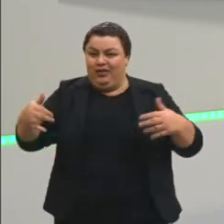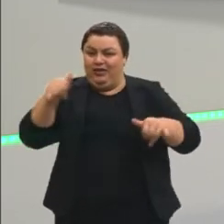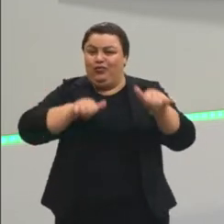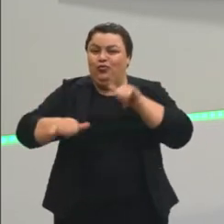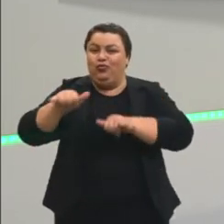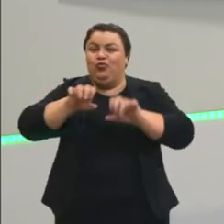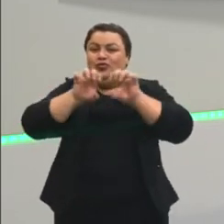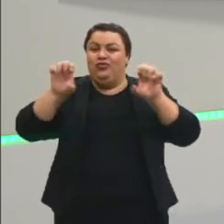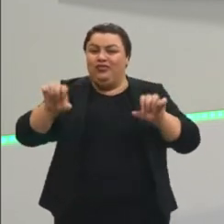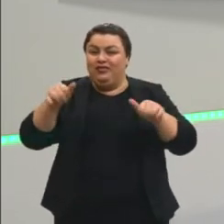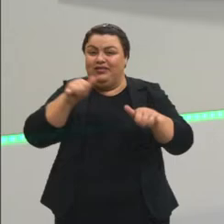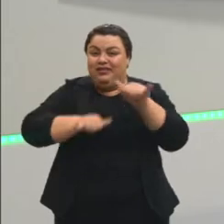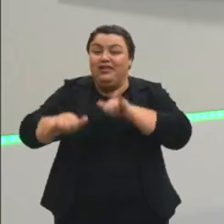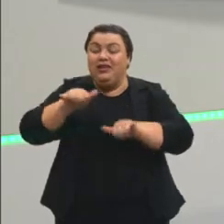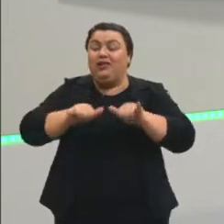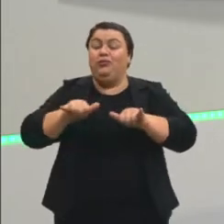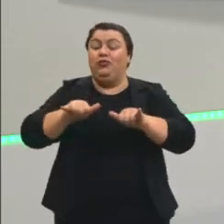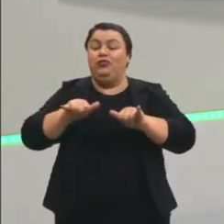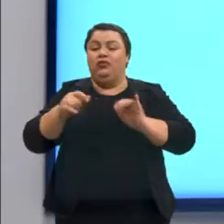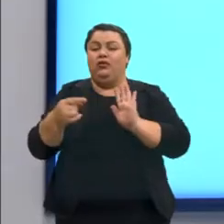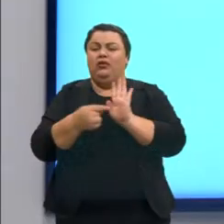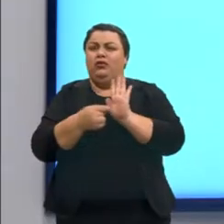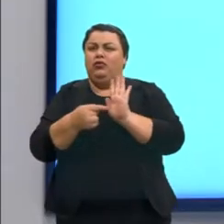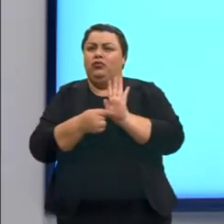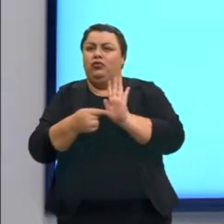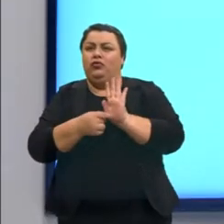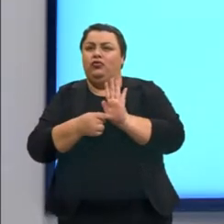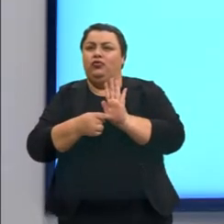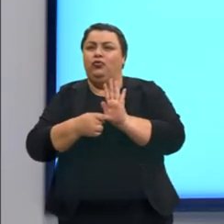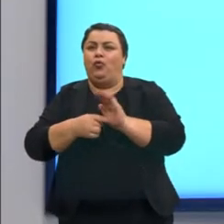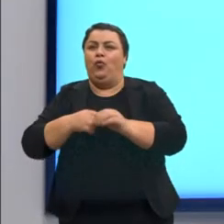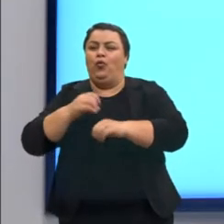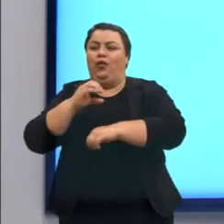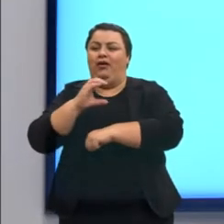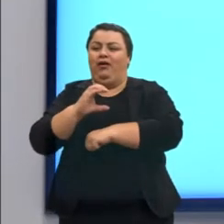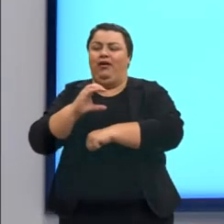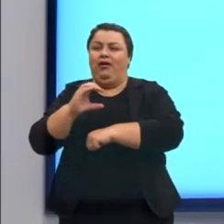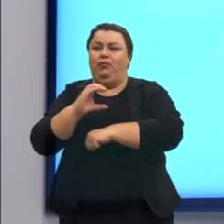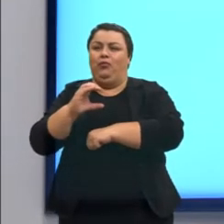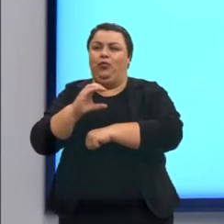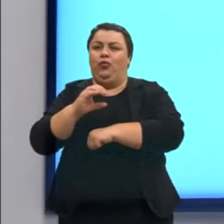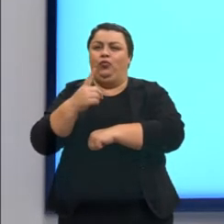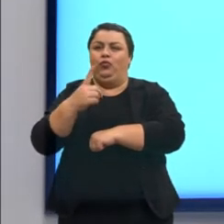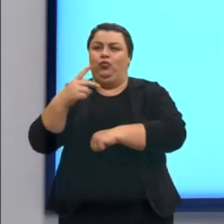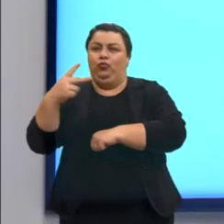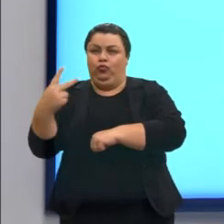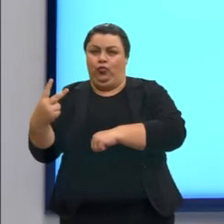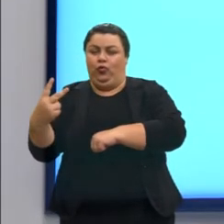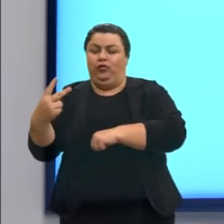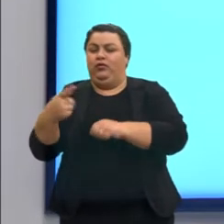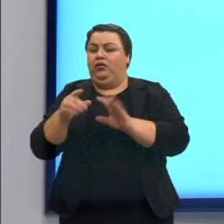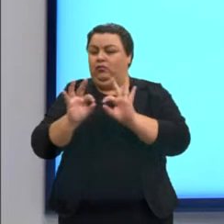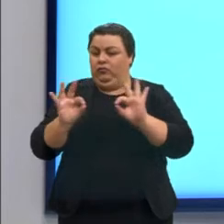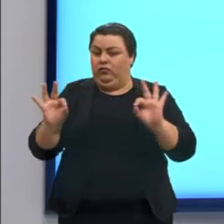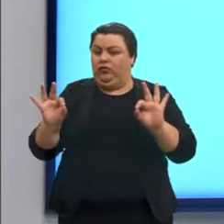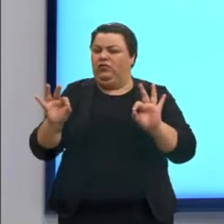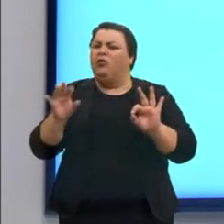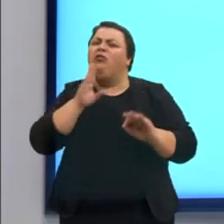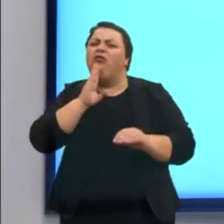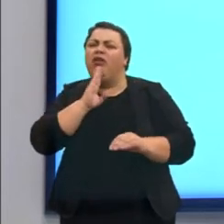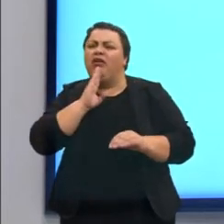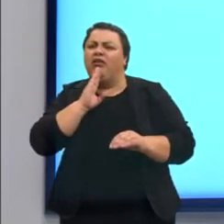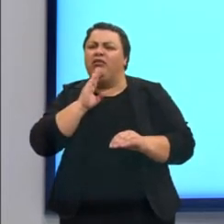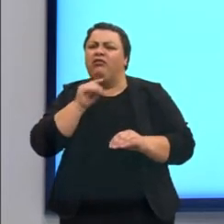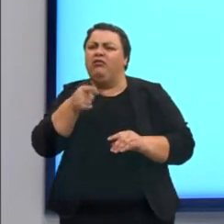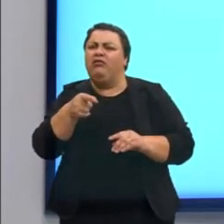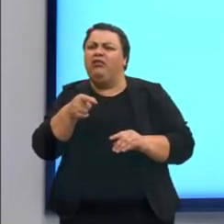químico Ah tá então tchau trouxe os carbonos né a gente tem o carbono-12 que é o mais comum é o mas que tem